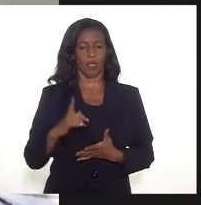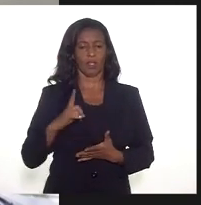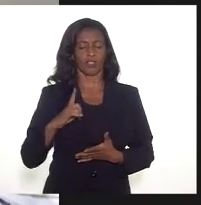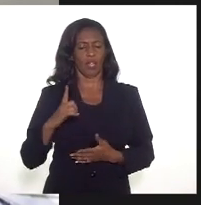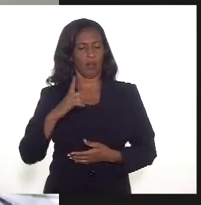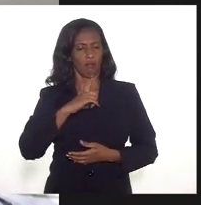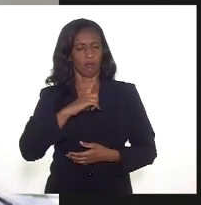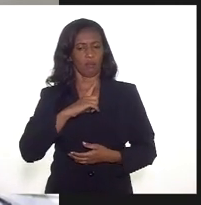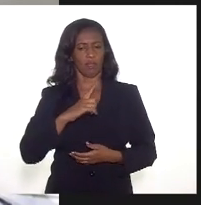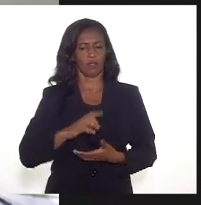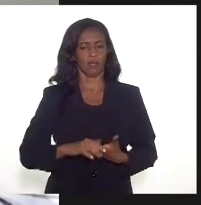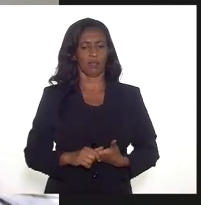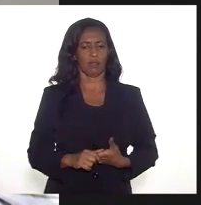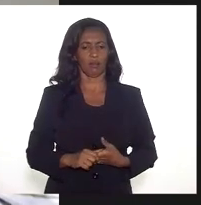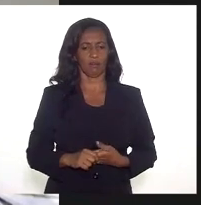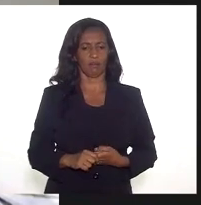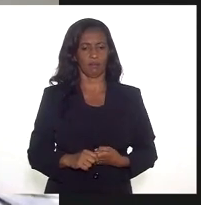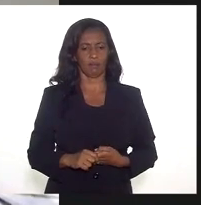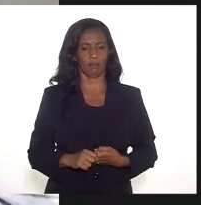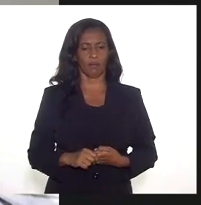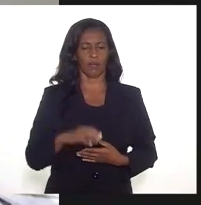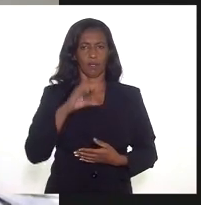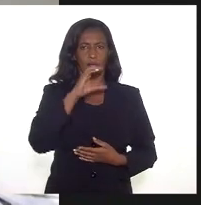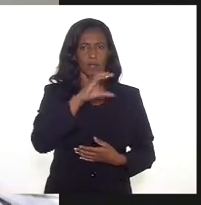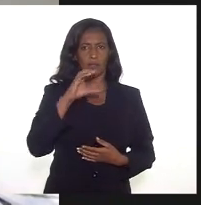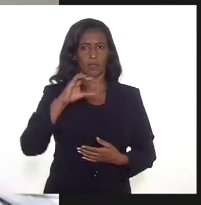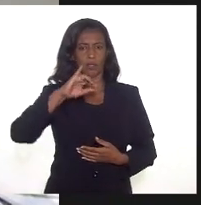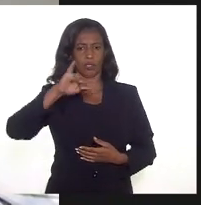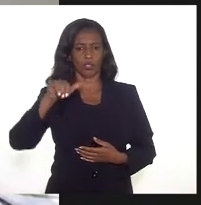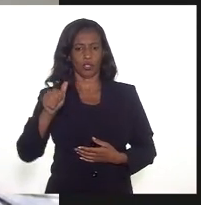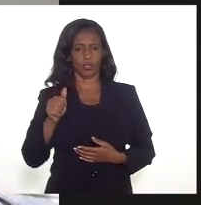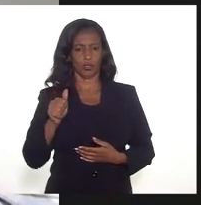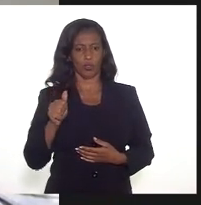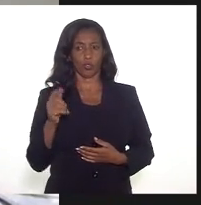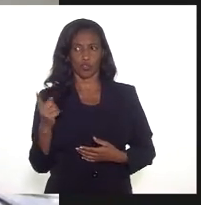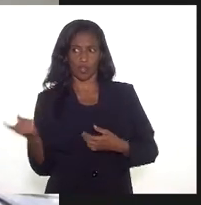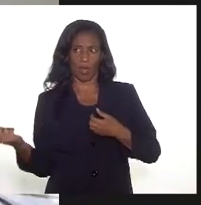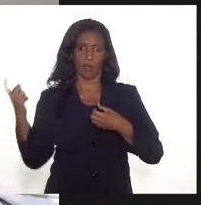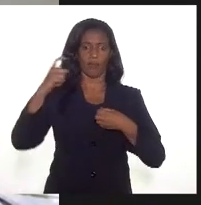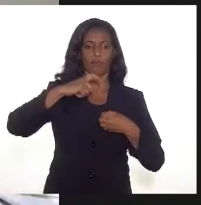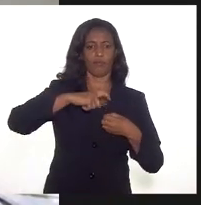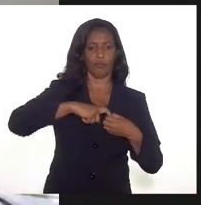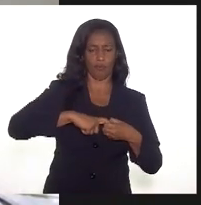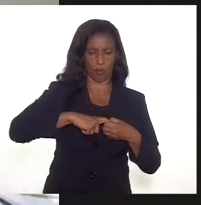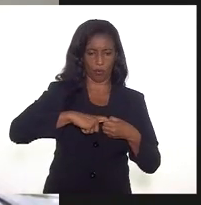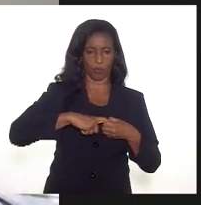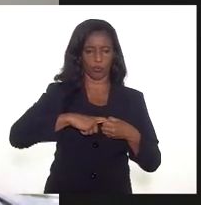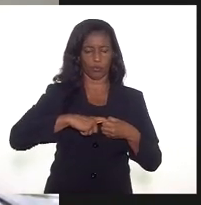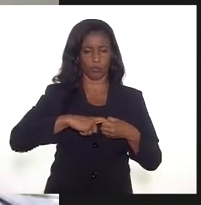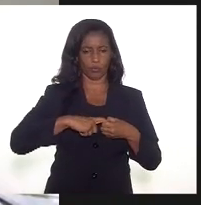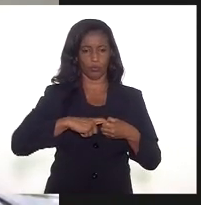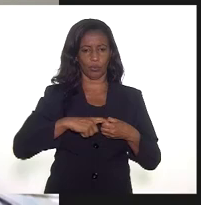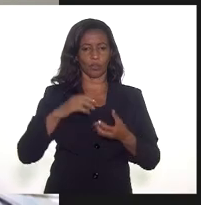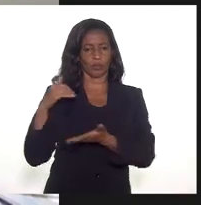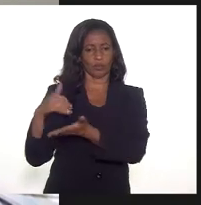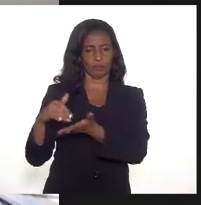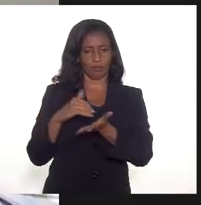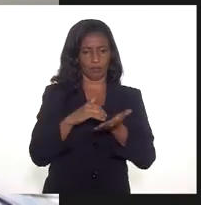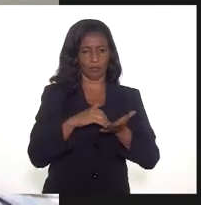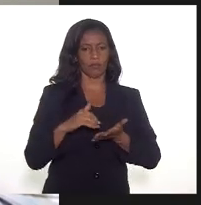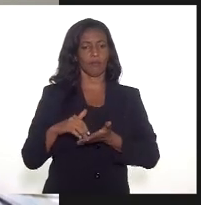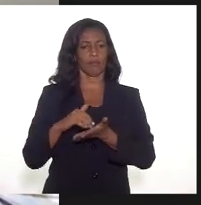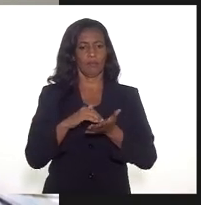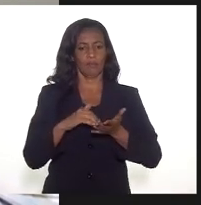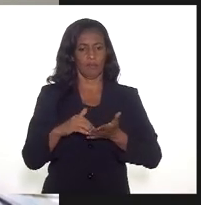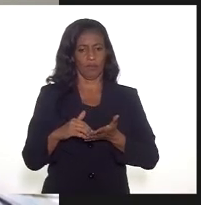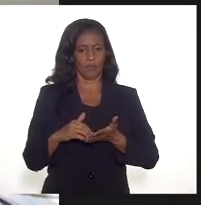diligência na CCJ, já retornou o comunicado das secretarias com